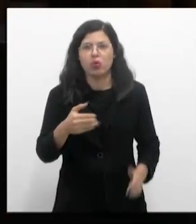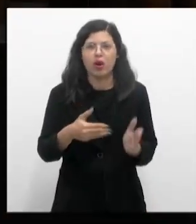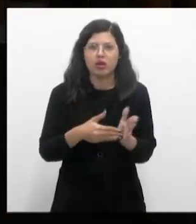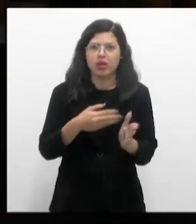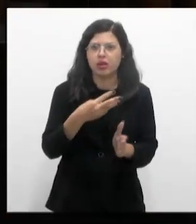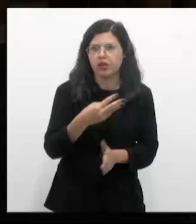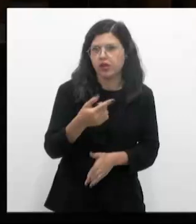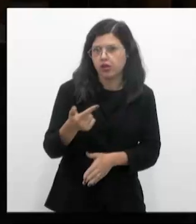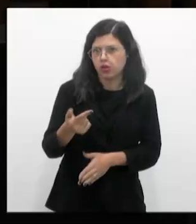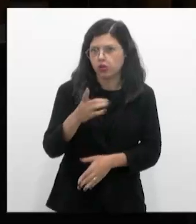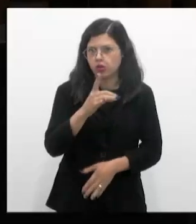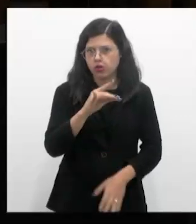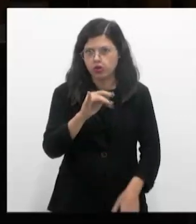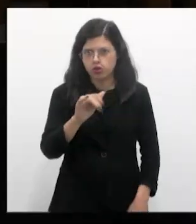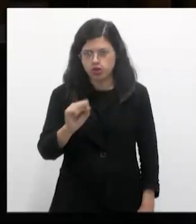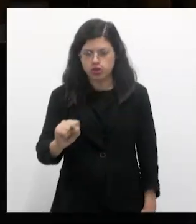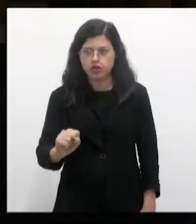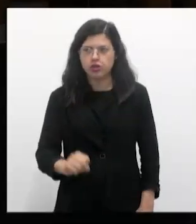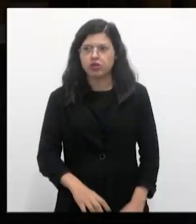32.